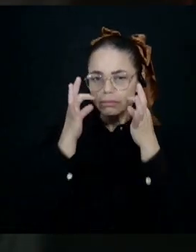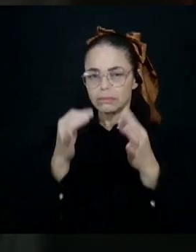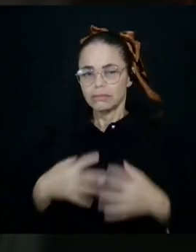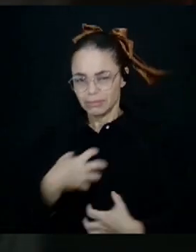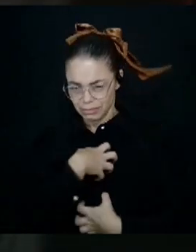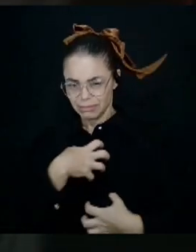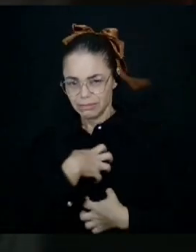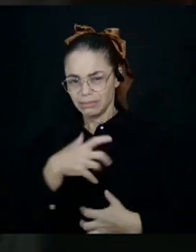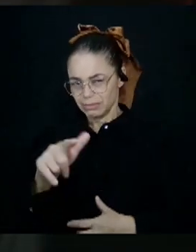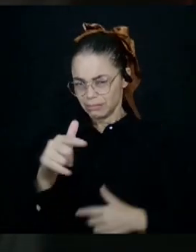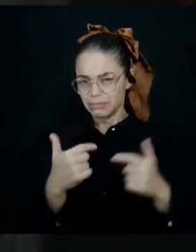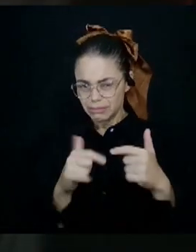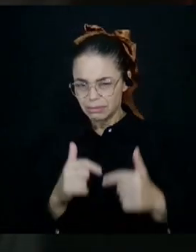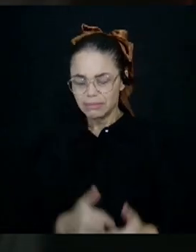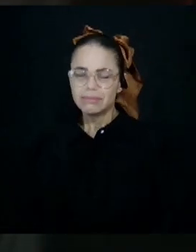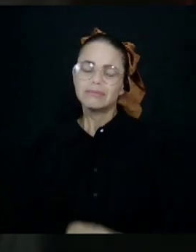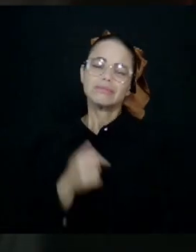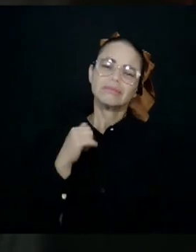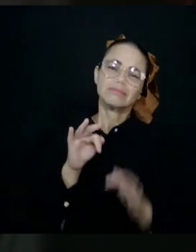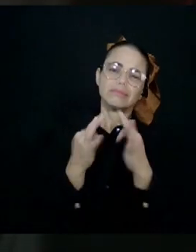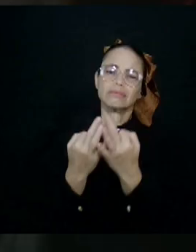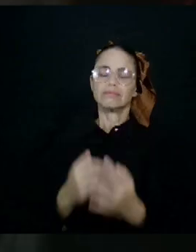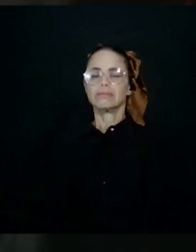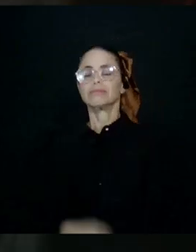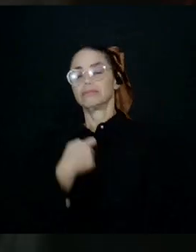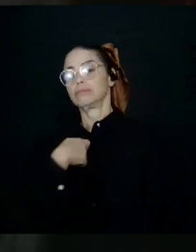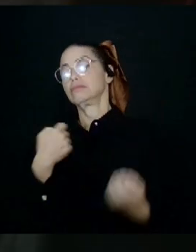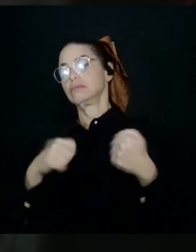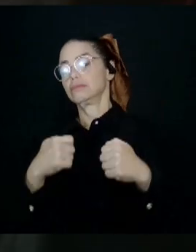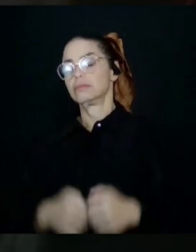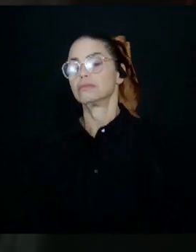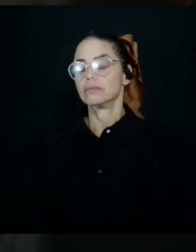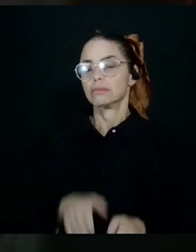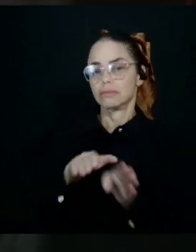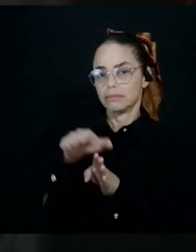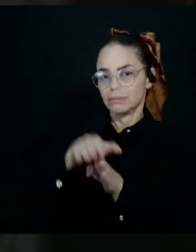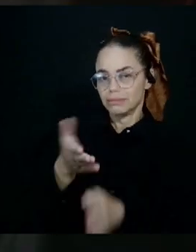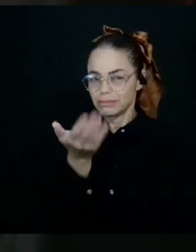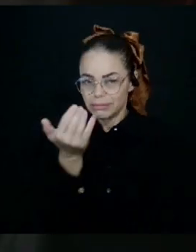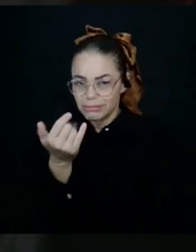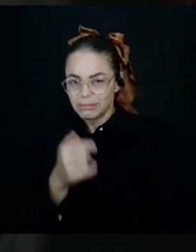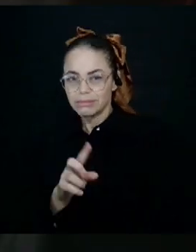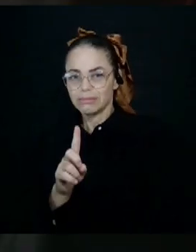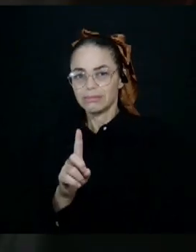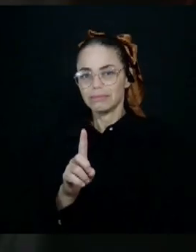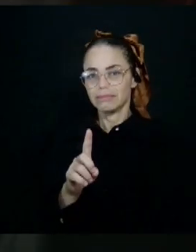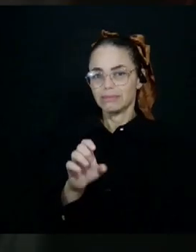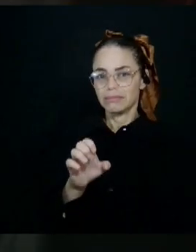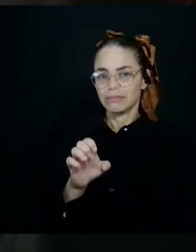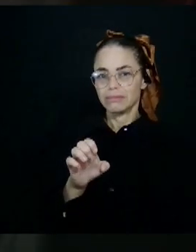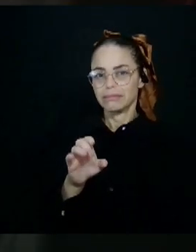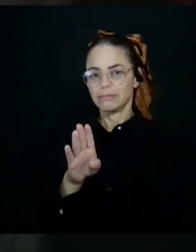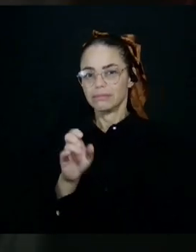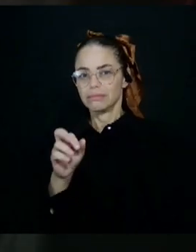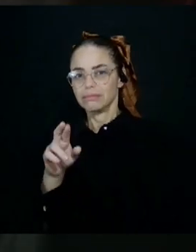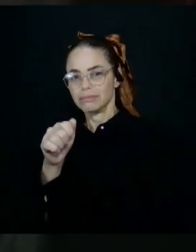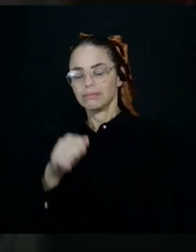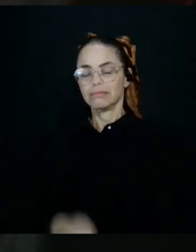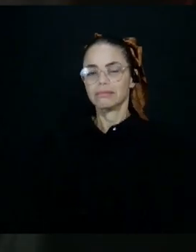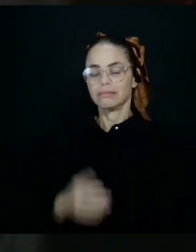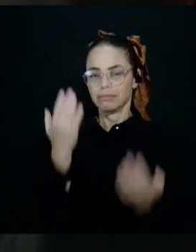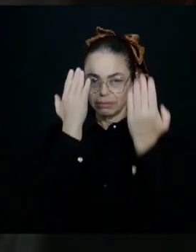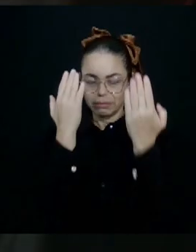sua família? Então a gente precisa de orientação. Vamos lá, Adele. Como psicóloga, qual que é o impacto desses rótulos